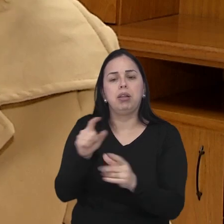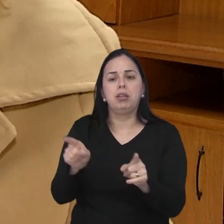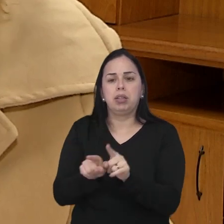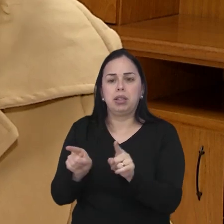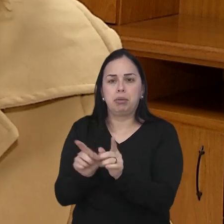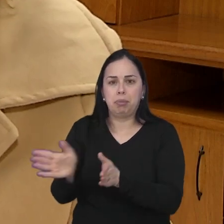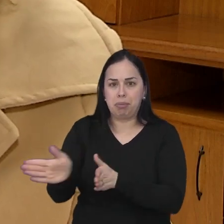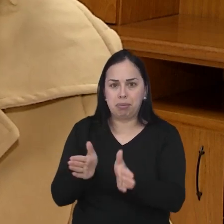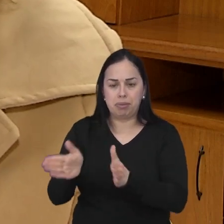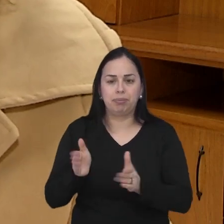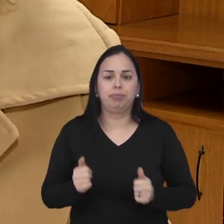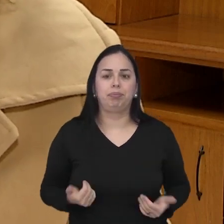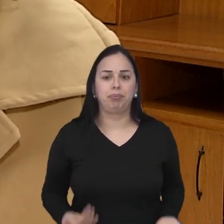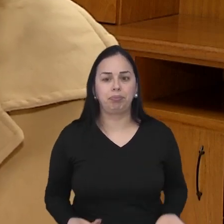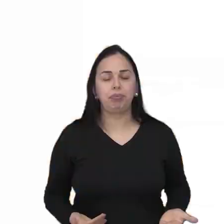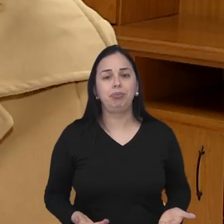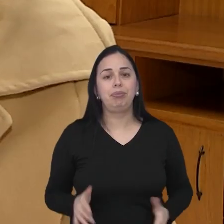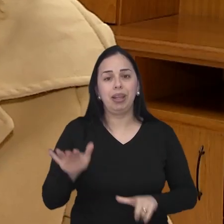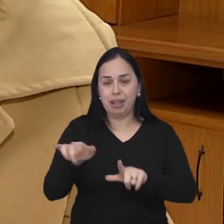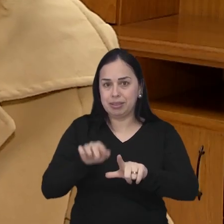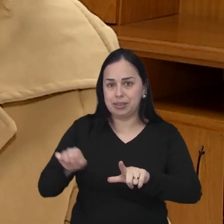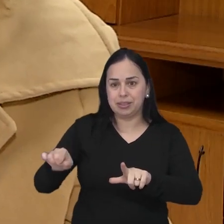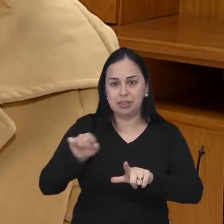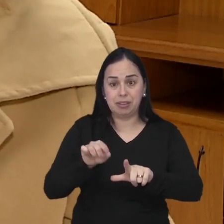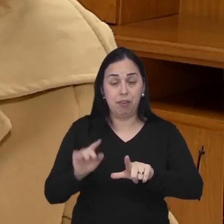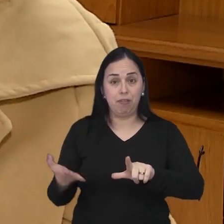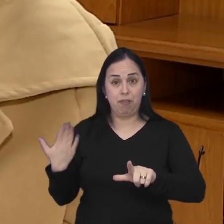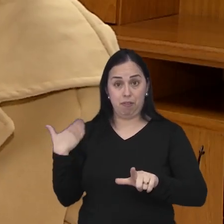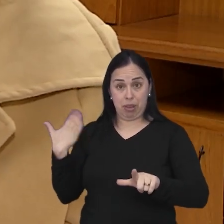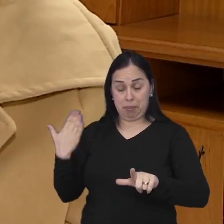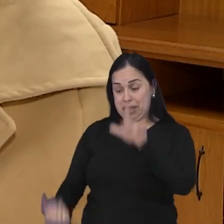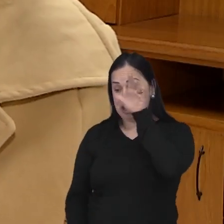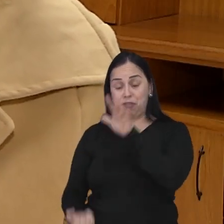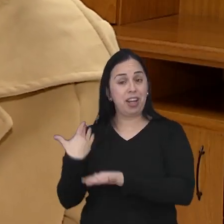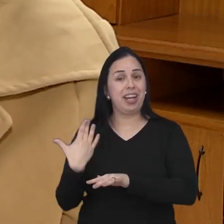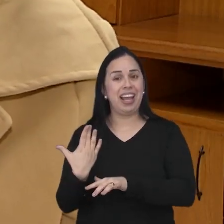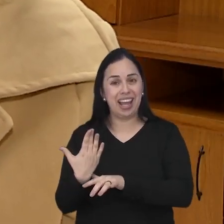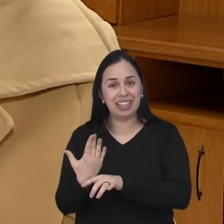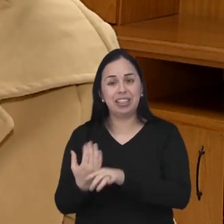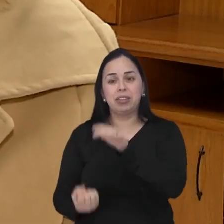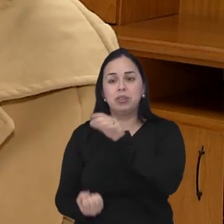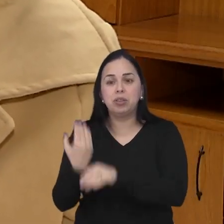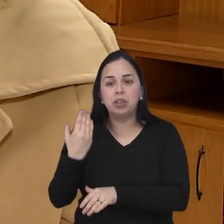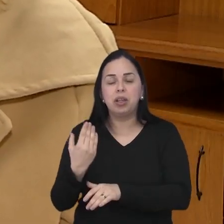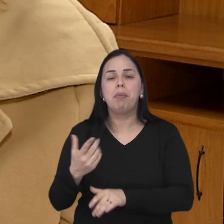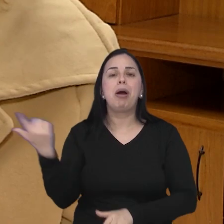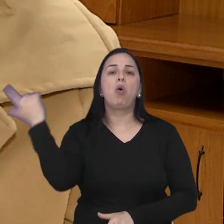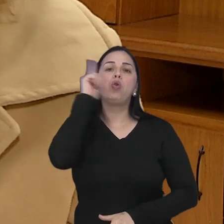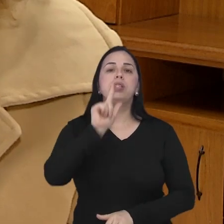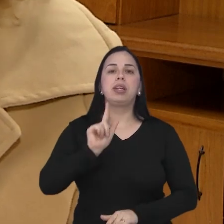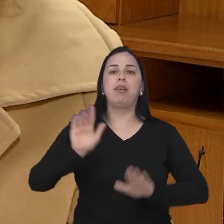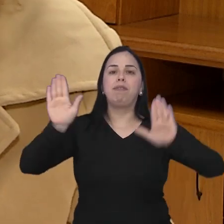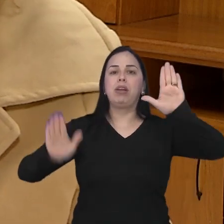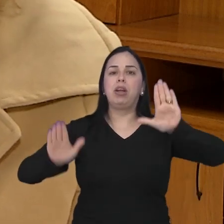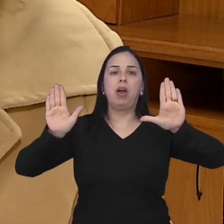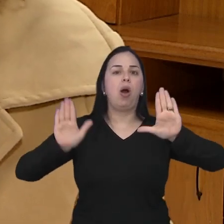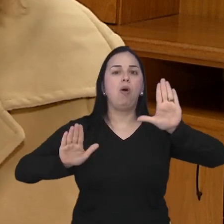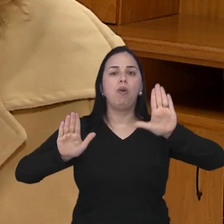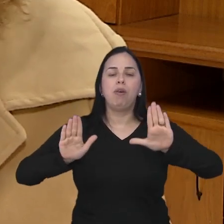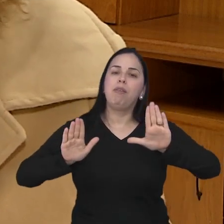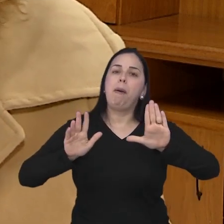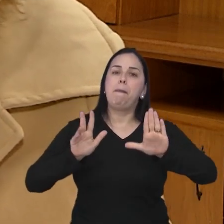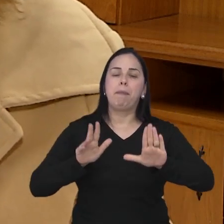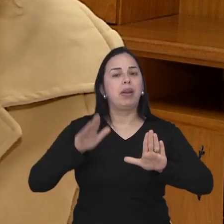mais acessibilidade à urna eletrônica. A urna eletrônica ela foi criada para que fosse eleito o candidato